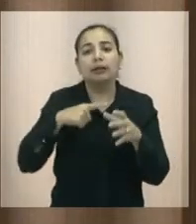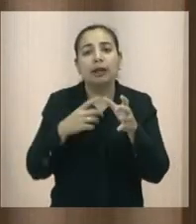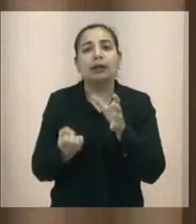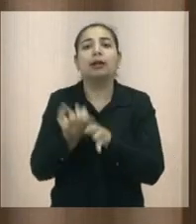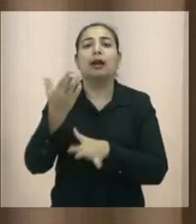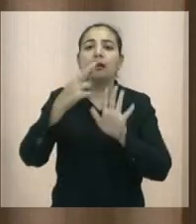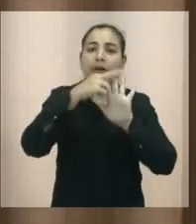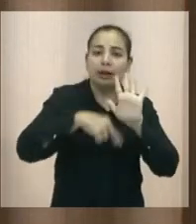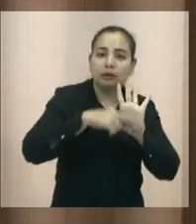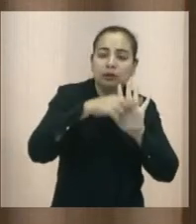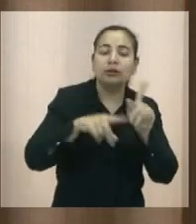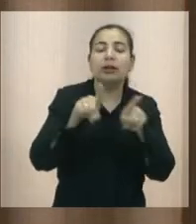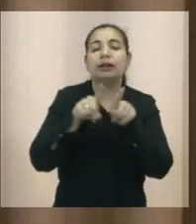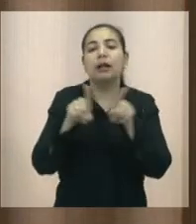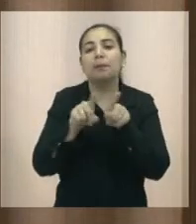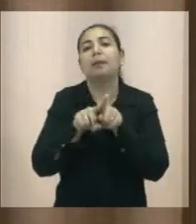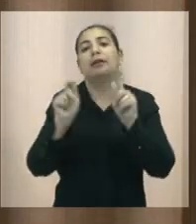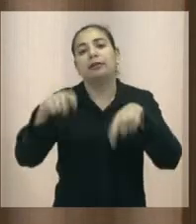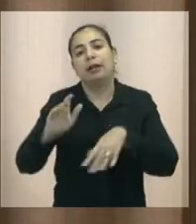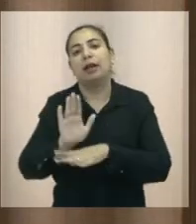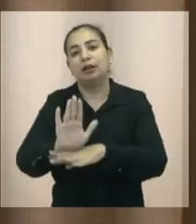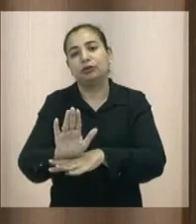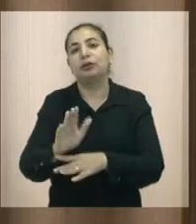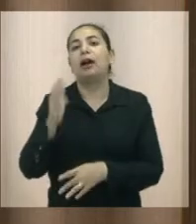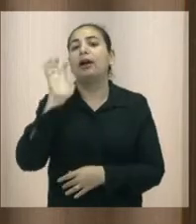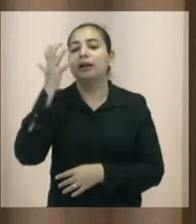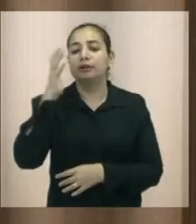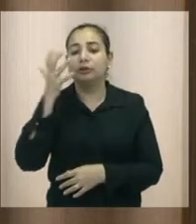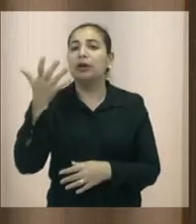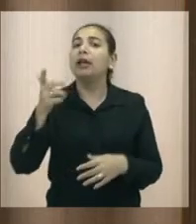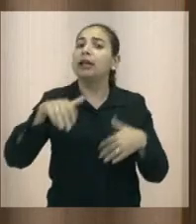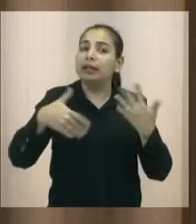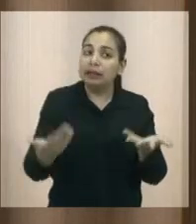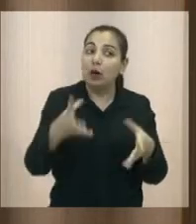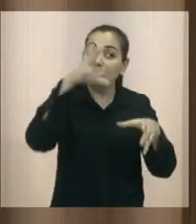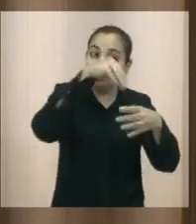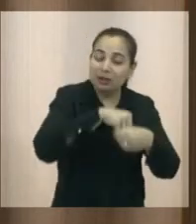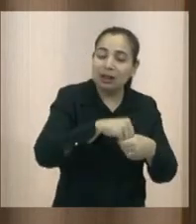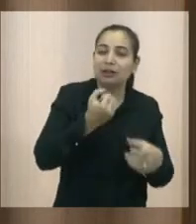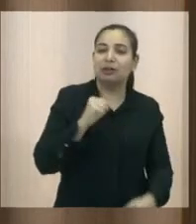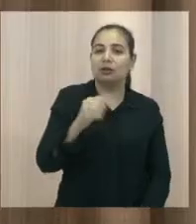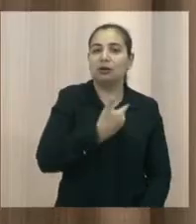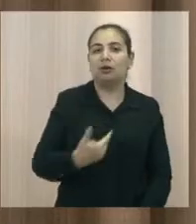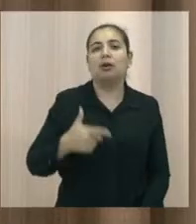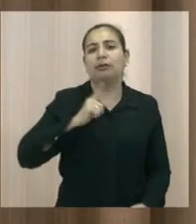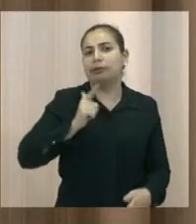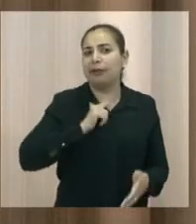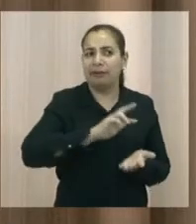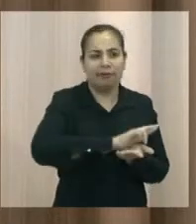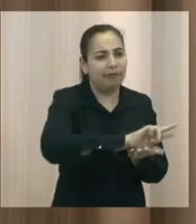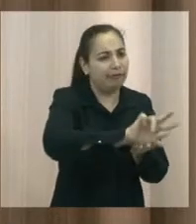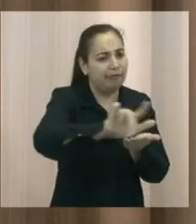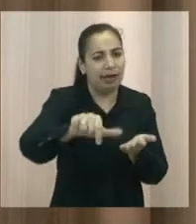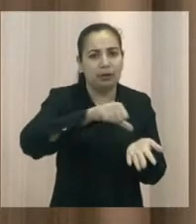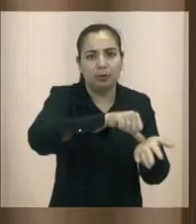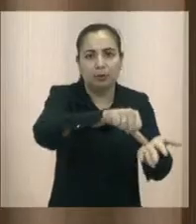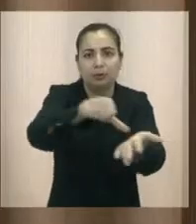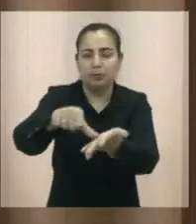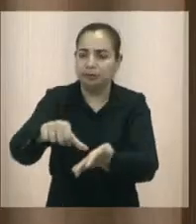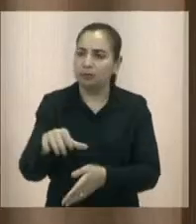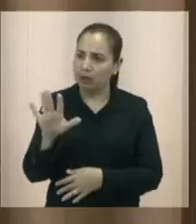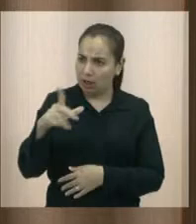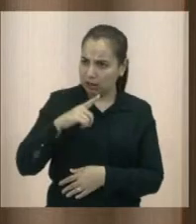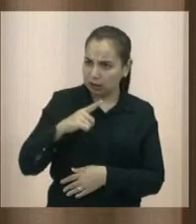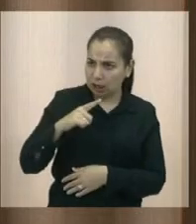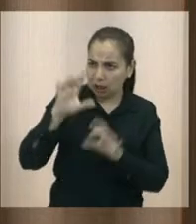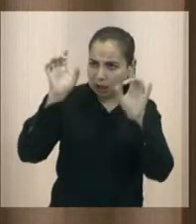precisa judicializar. Então, são vários núcleos que a gente tem na Defensoria Pública. Há algo voltado para a educação, doutora? De uma maneira